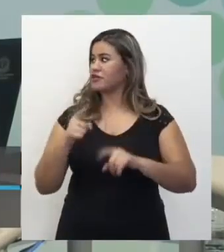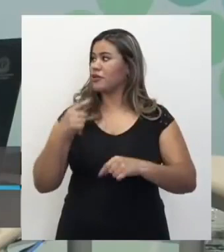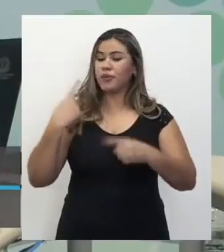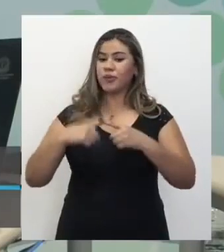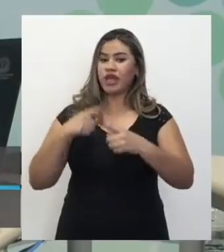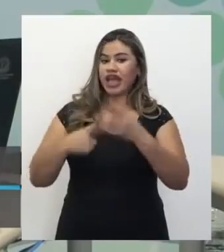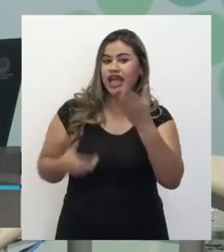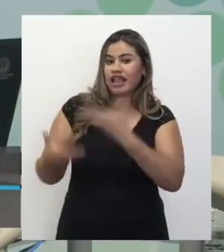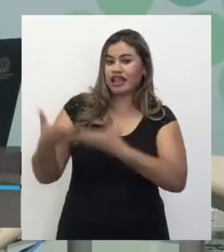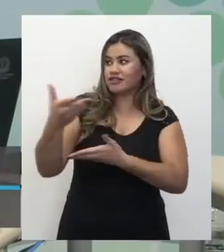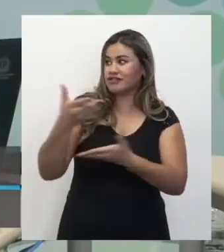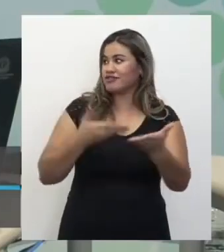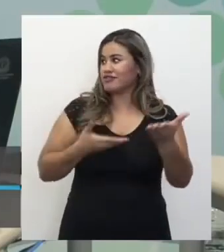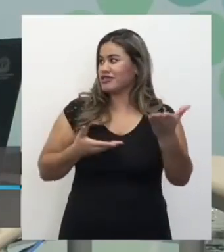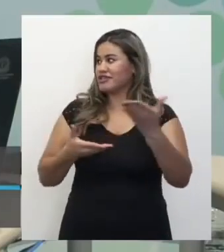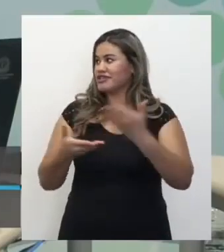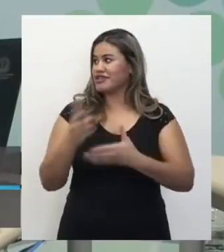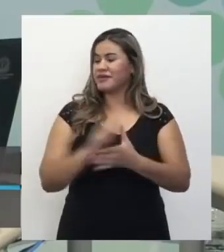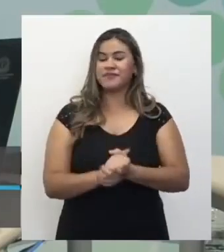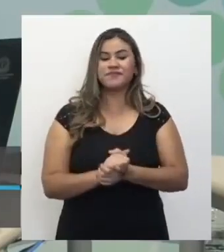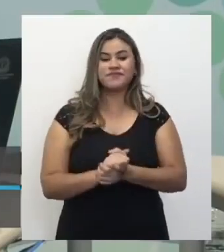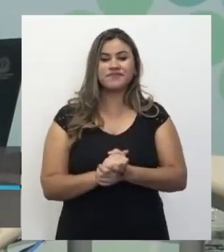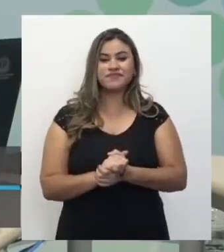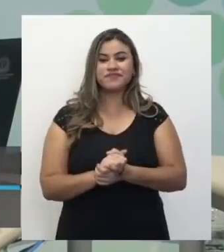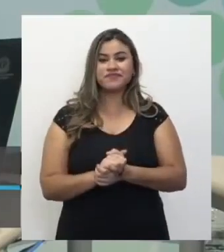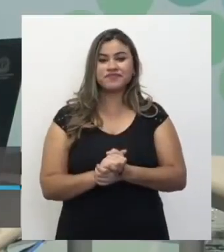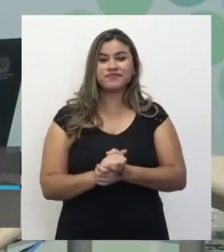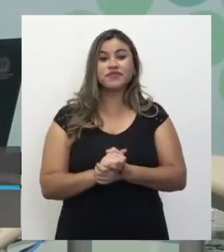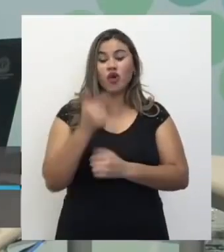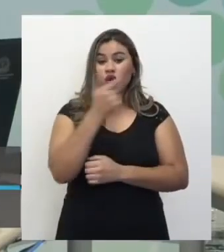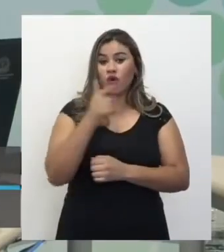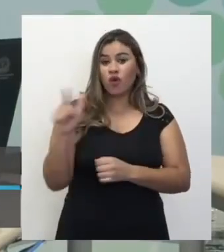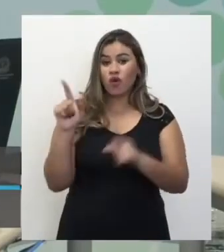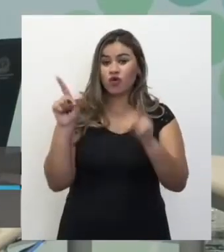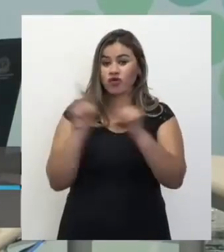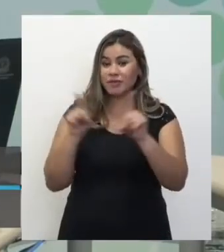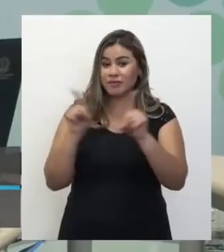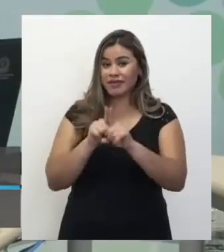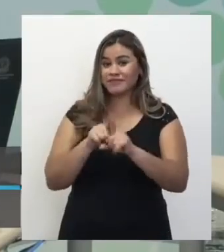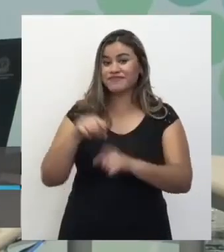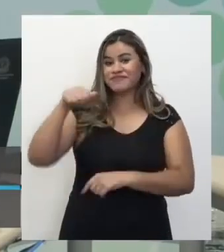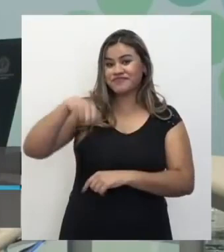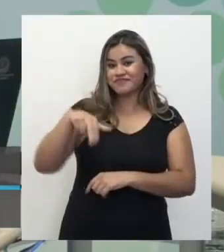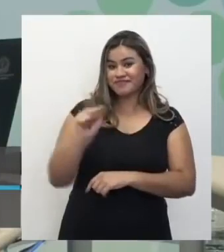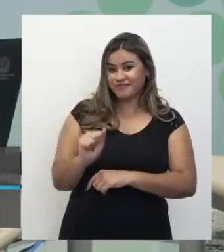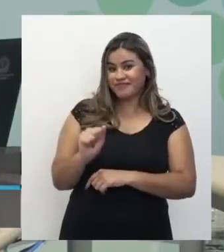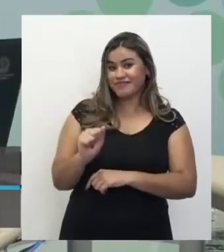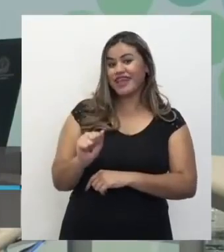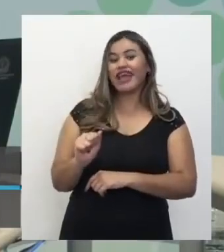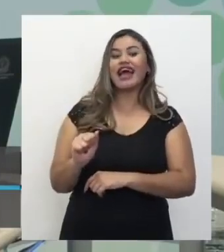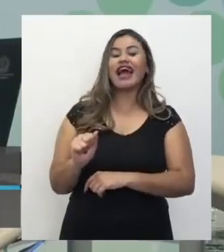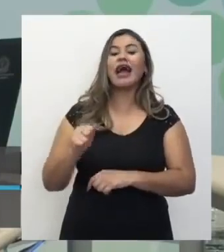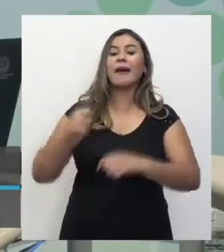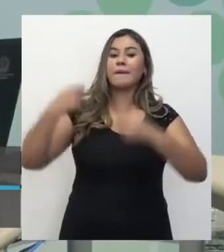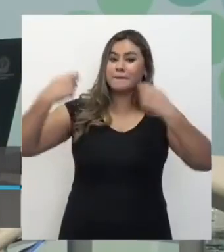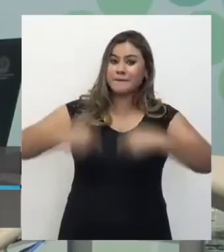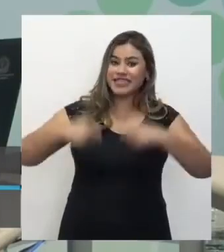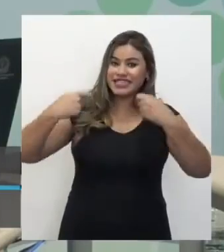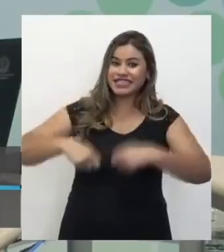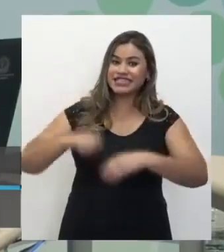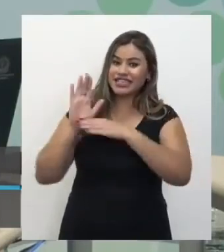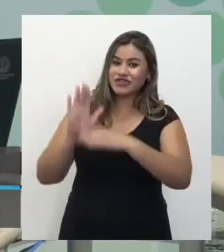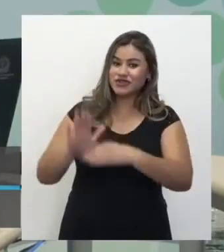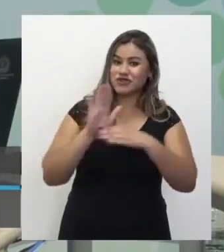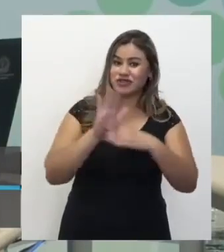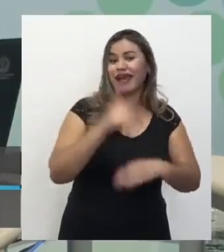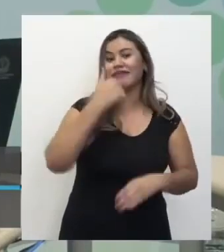ele associou até aí. Deixa eu achar aqui. A Ana Caroline, ela fala assim, devemos ajudar as nossas